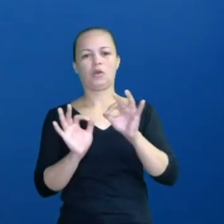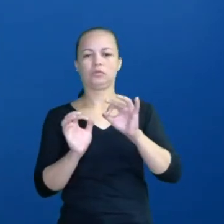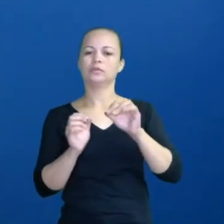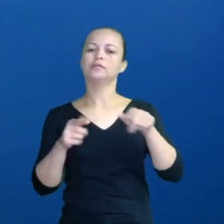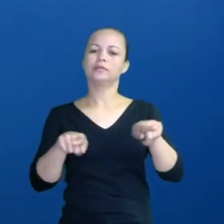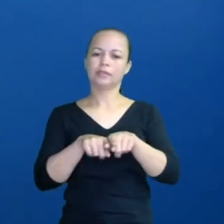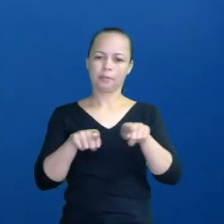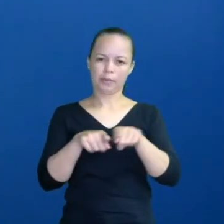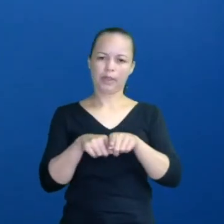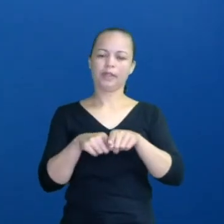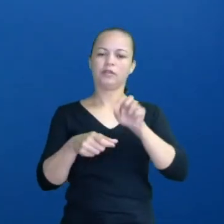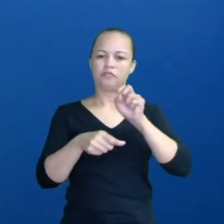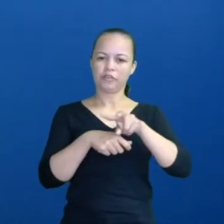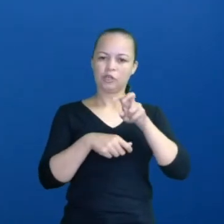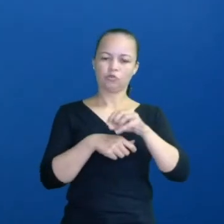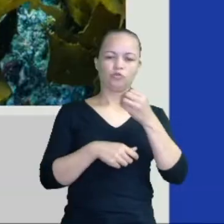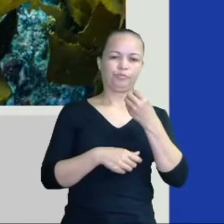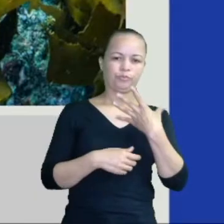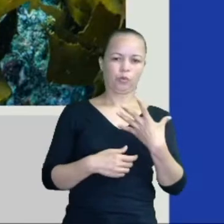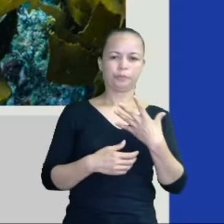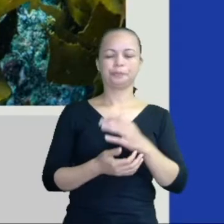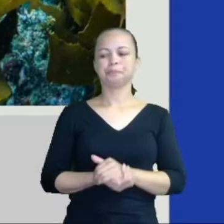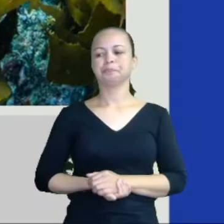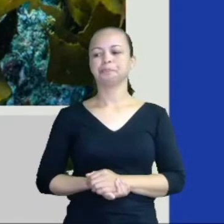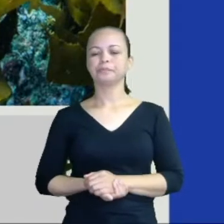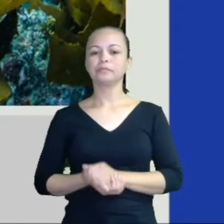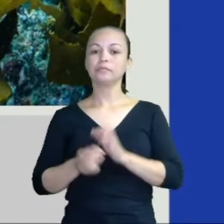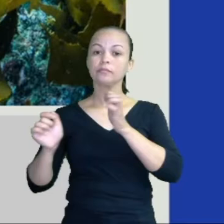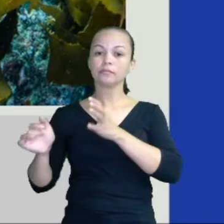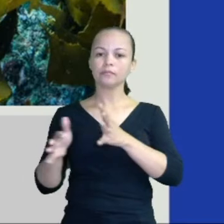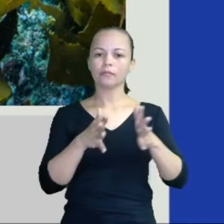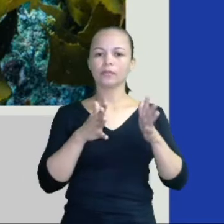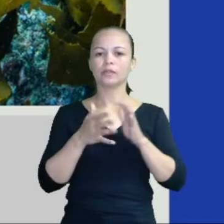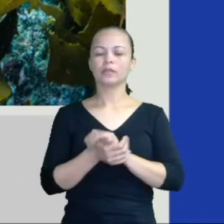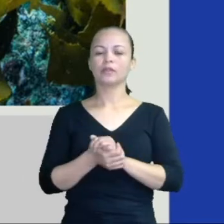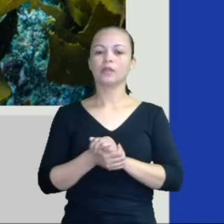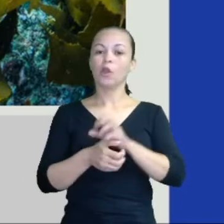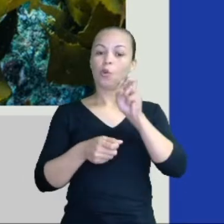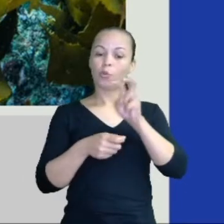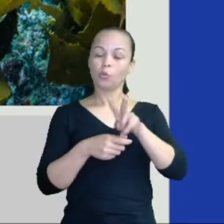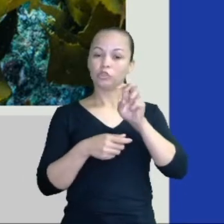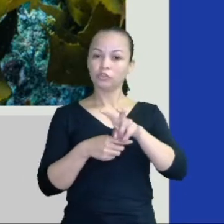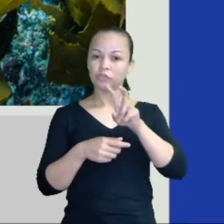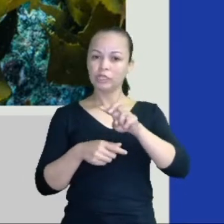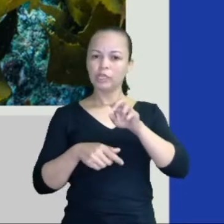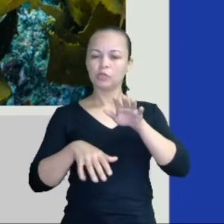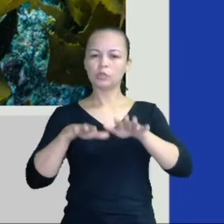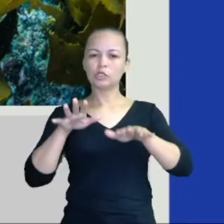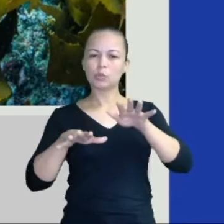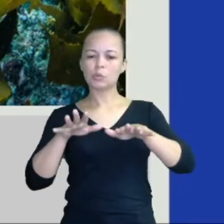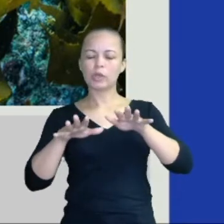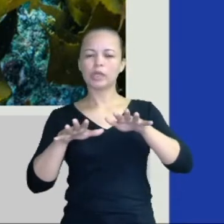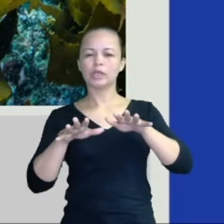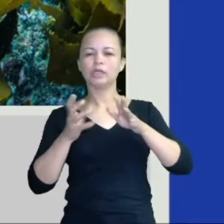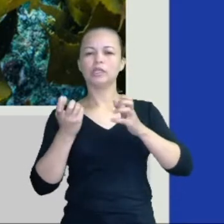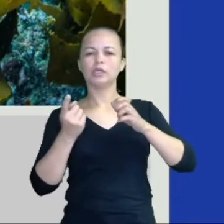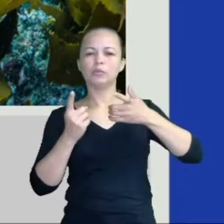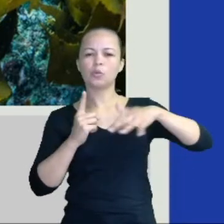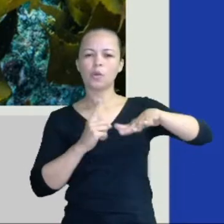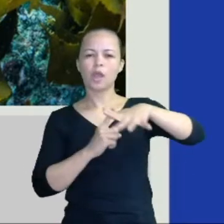coisas boas. Vamos continuar. Aí os vírus e o equilíbrio